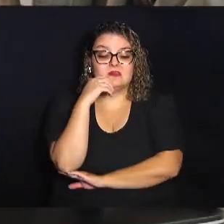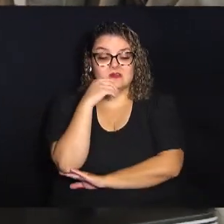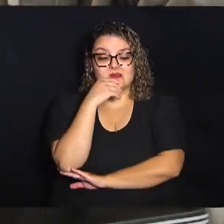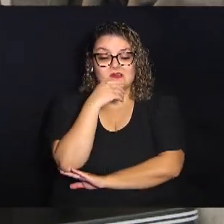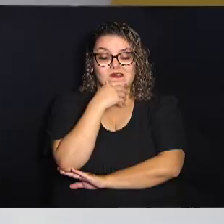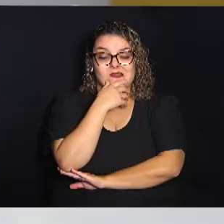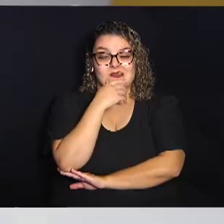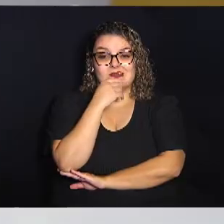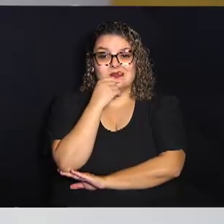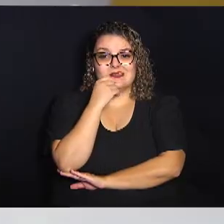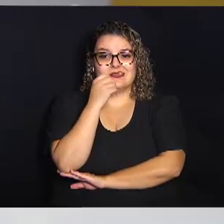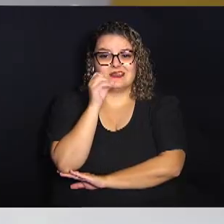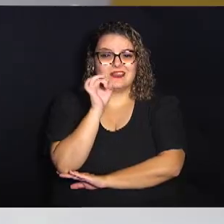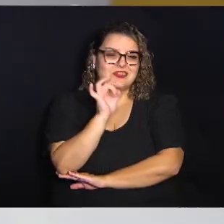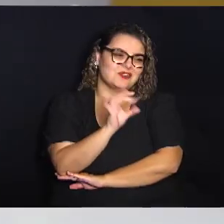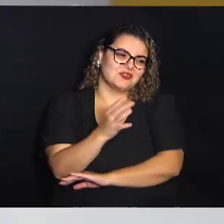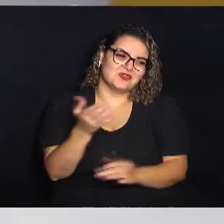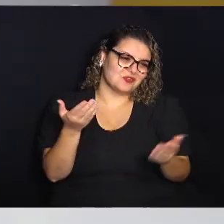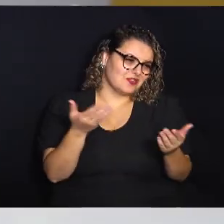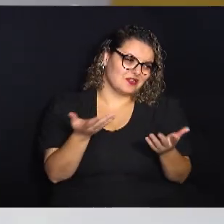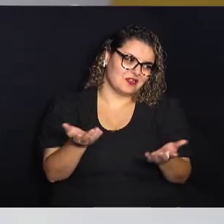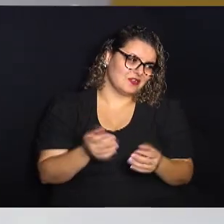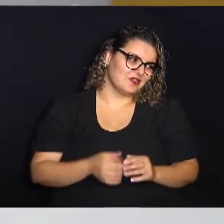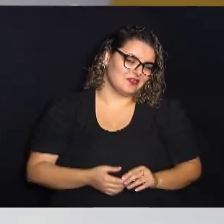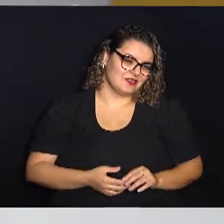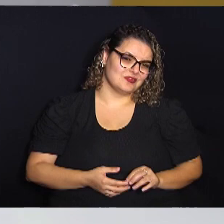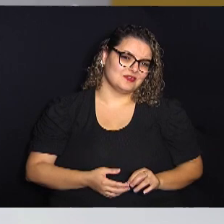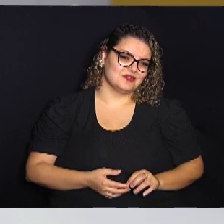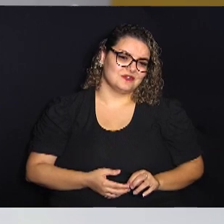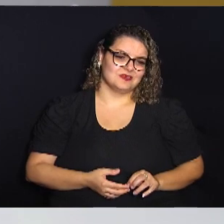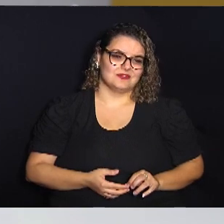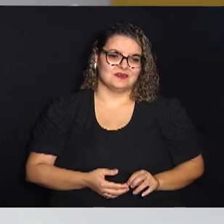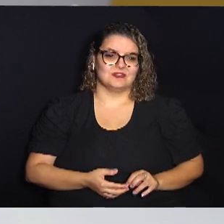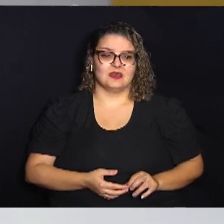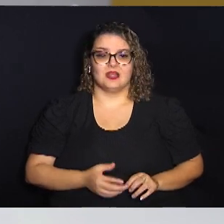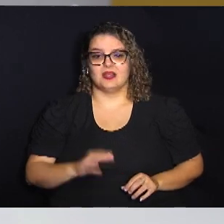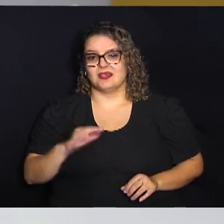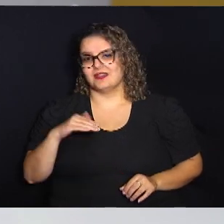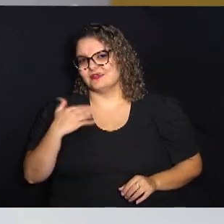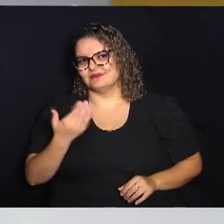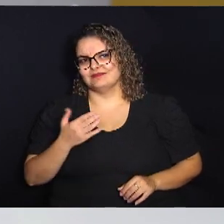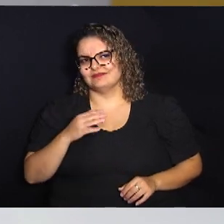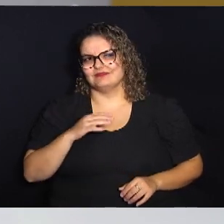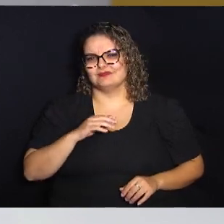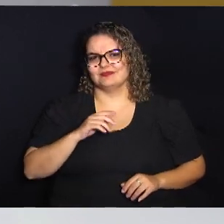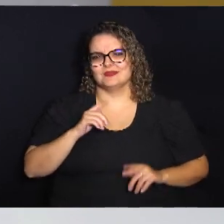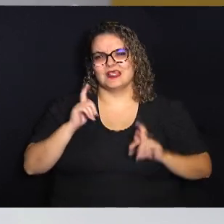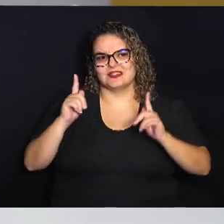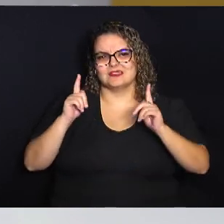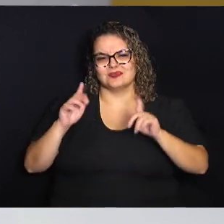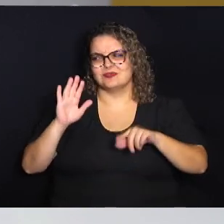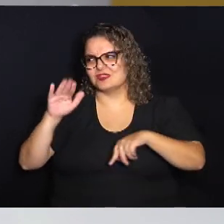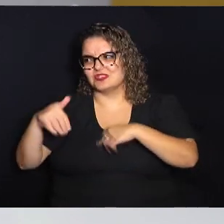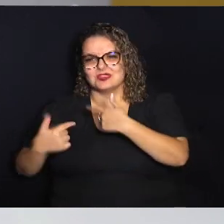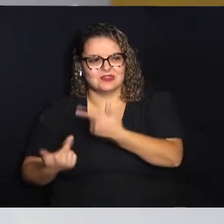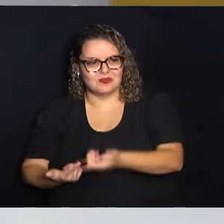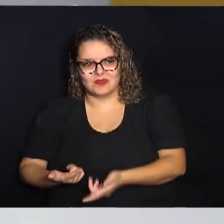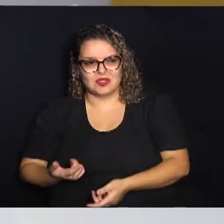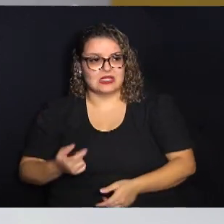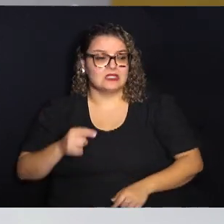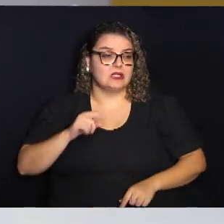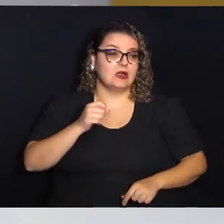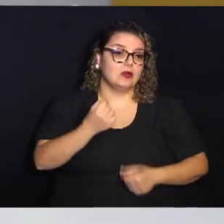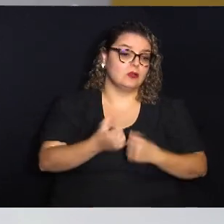vida, mas é só agora, manda ver, estuda, deixa para se divertir depois.